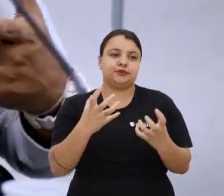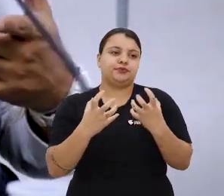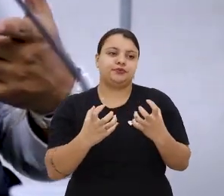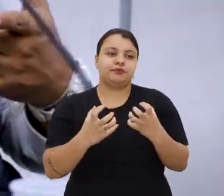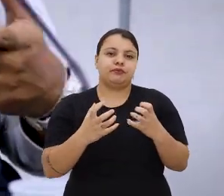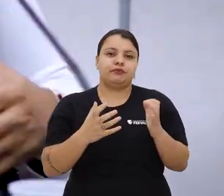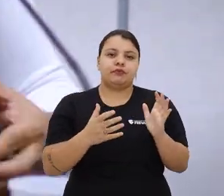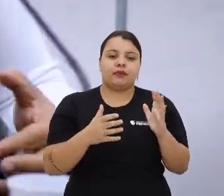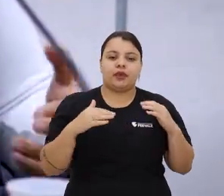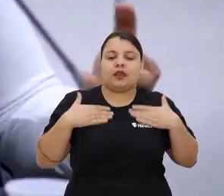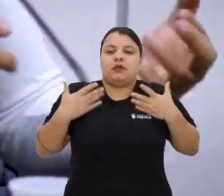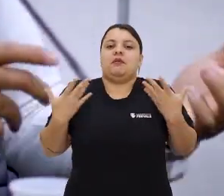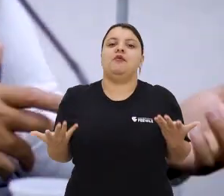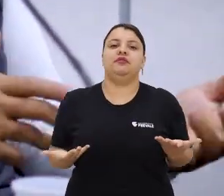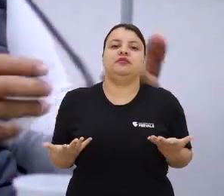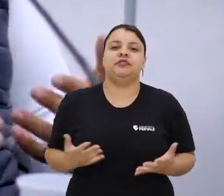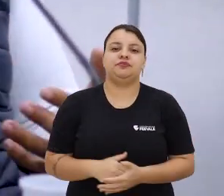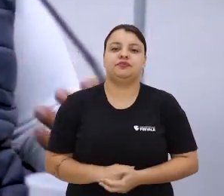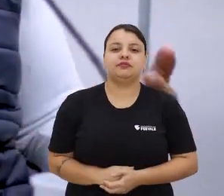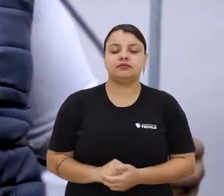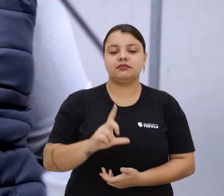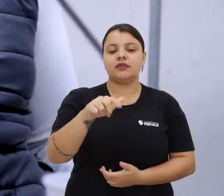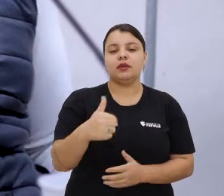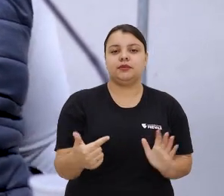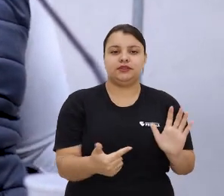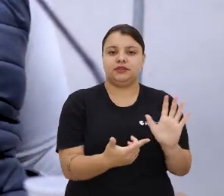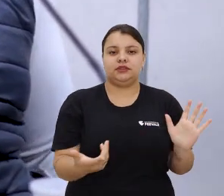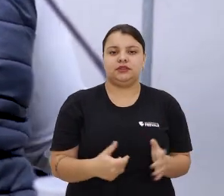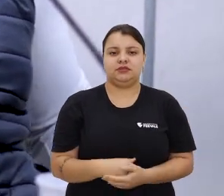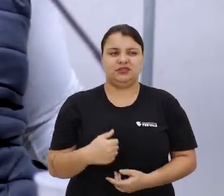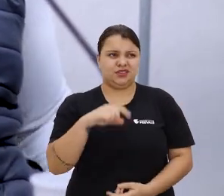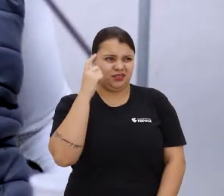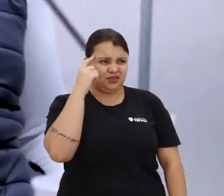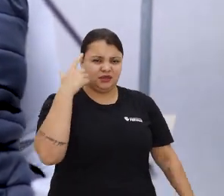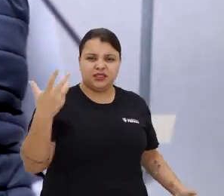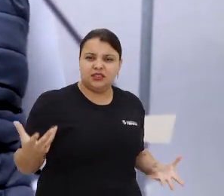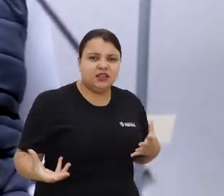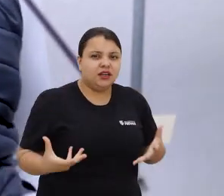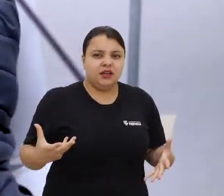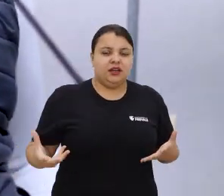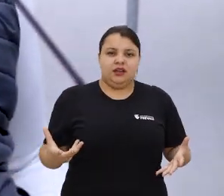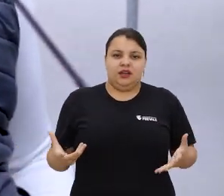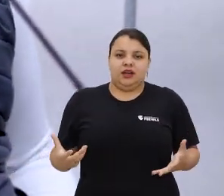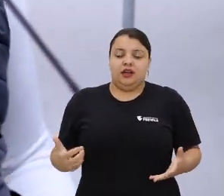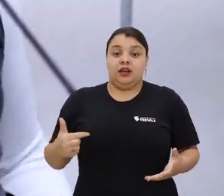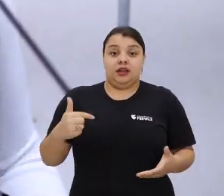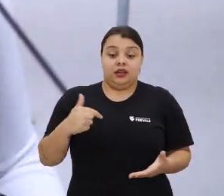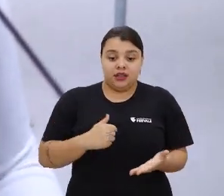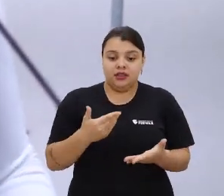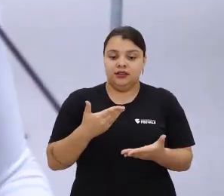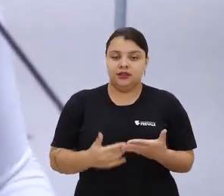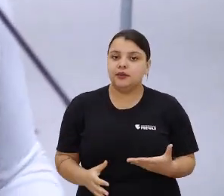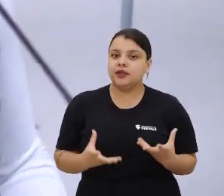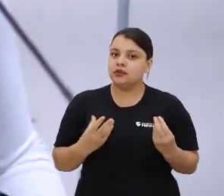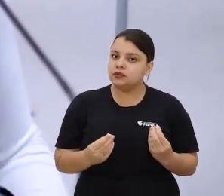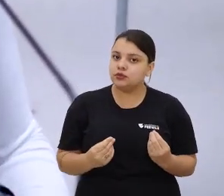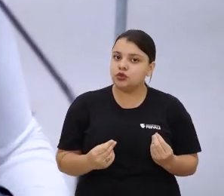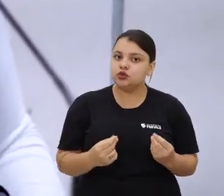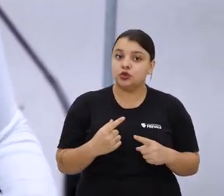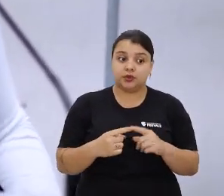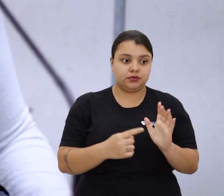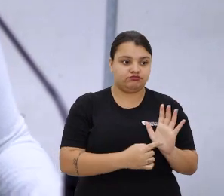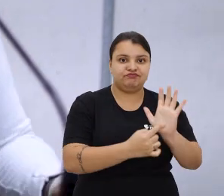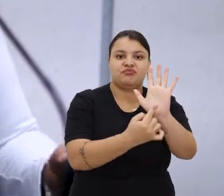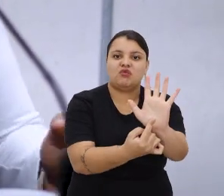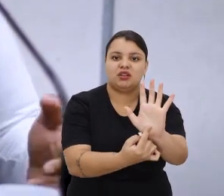me promover a partir daquela denúncia. Aí eu fico pensando assim, pô, cara, Não. eu tô perdendo muito mais porque eu tô me expondo aqui, eu vou